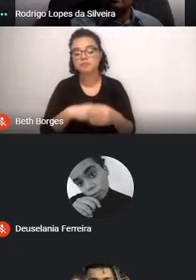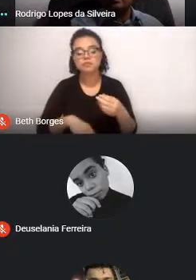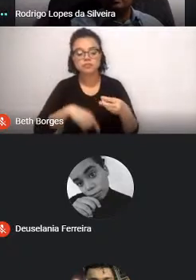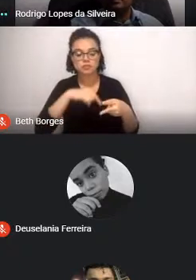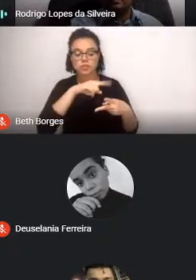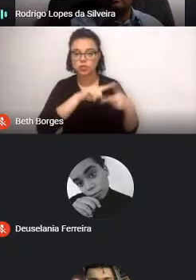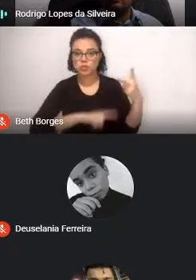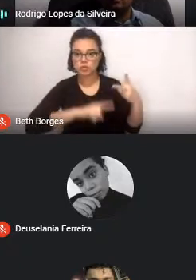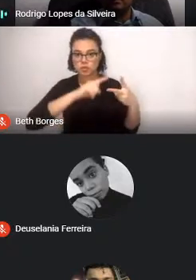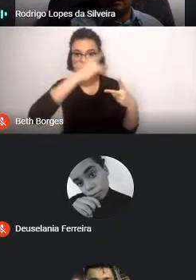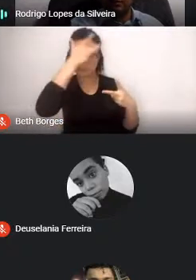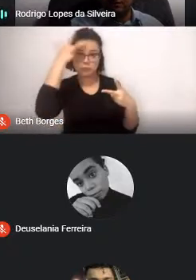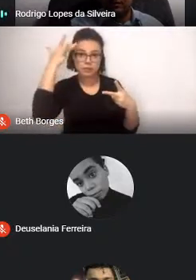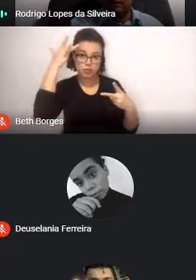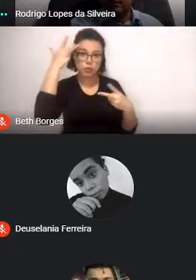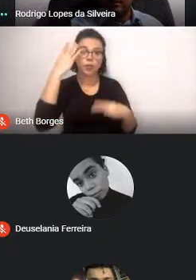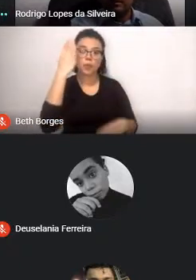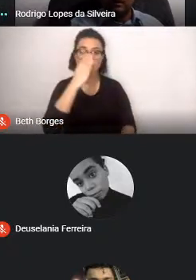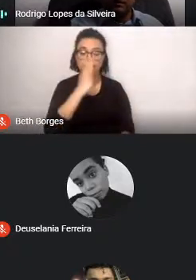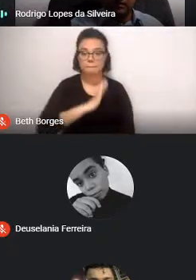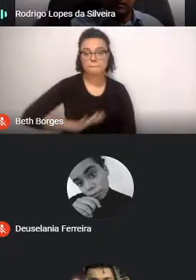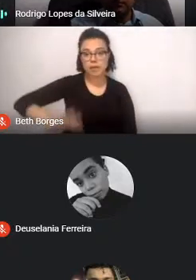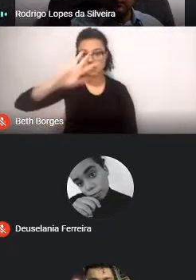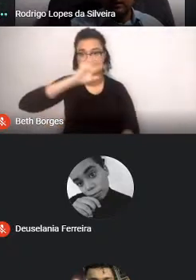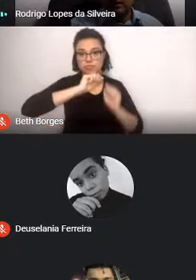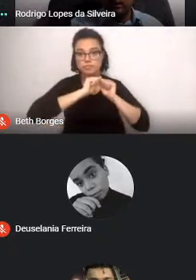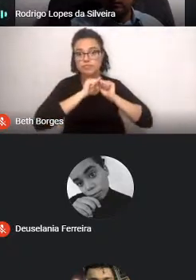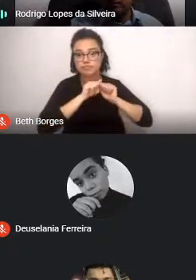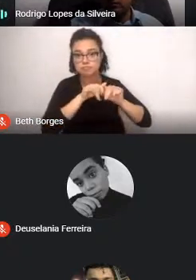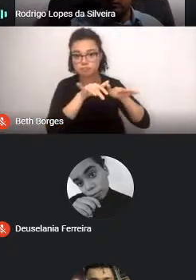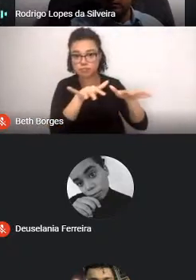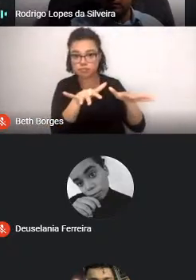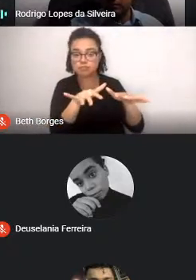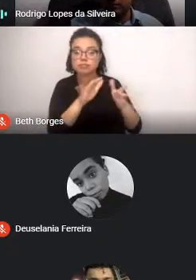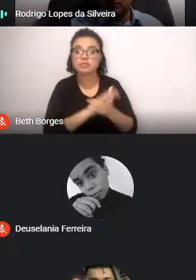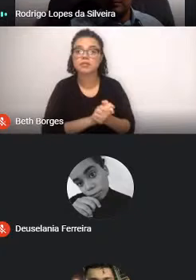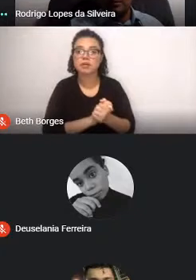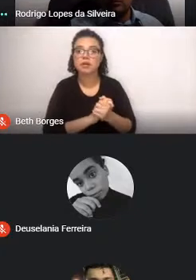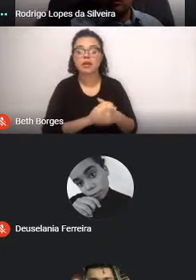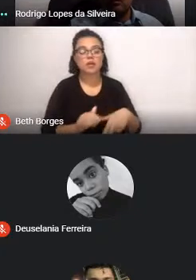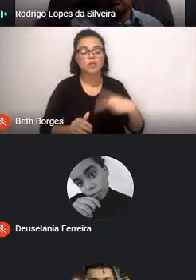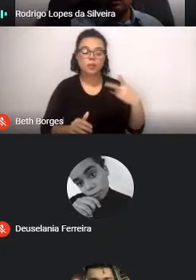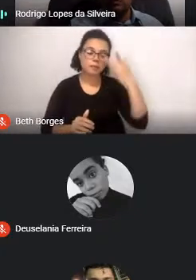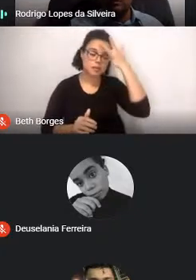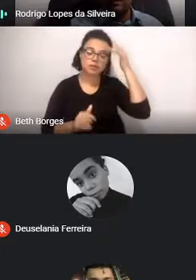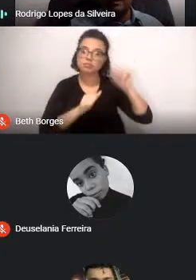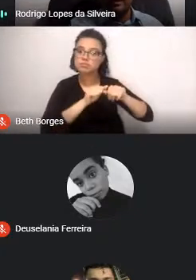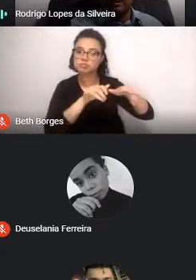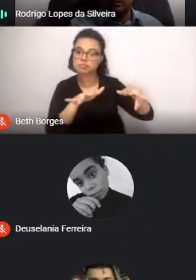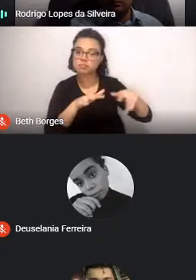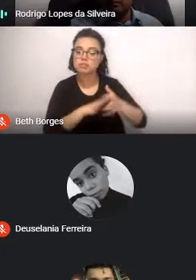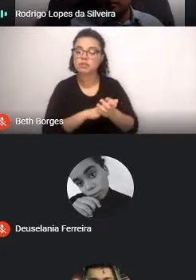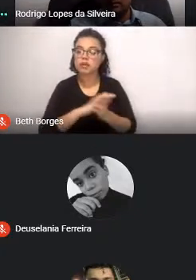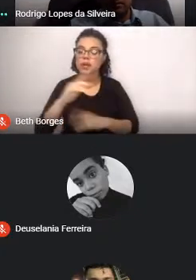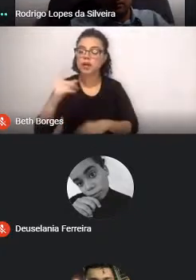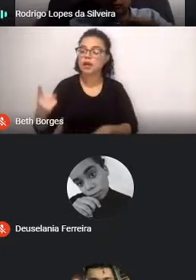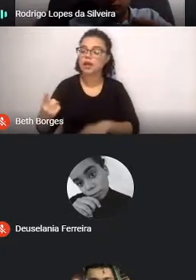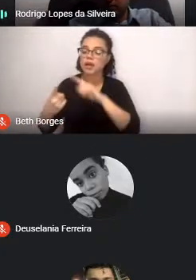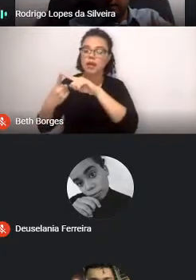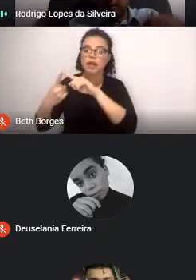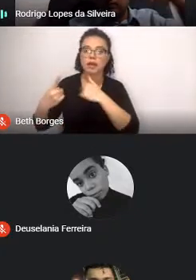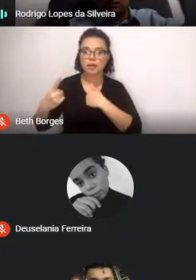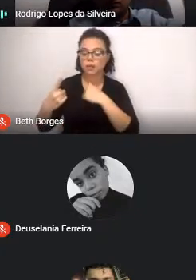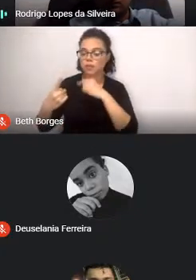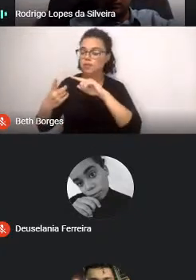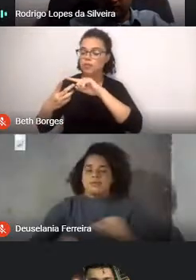Brasil deram uma maior ênfase. E assim, eu e mais duas pessoas unimos, integramos, não